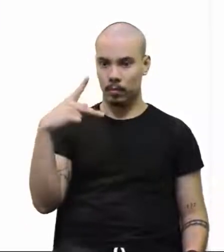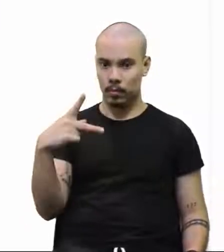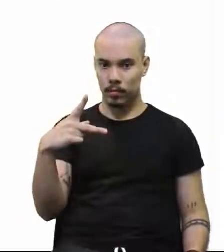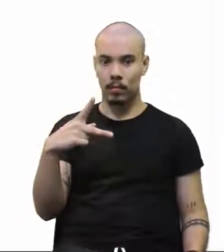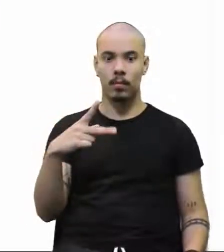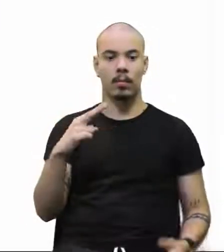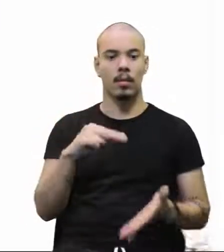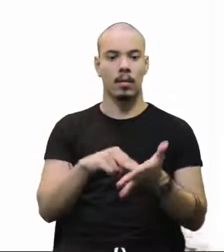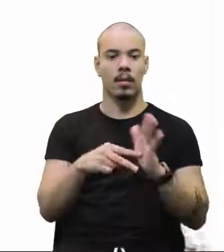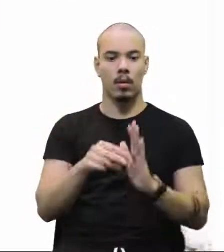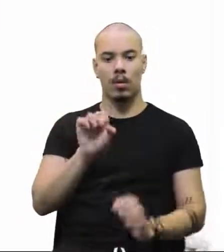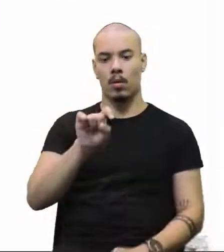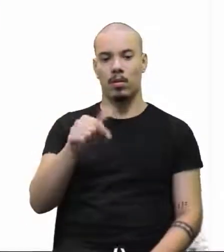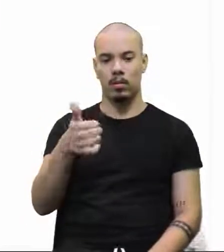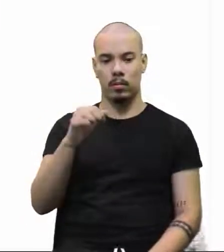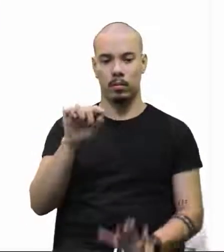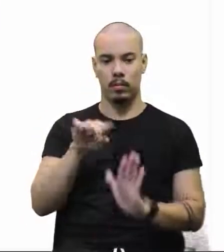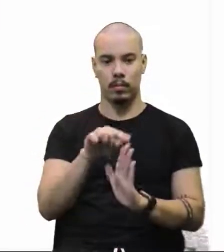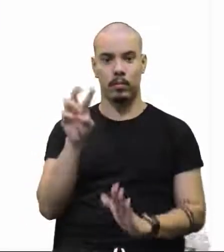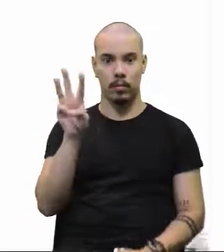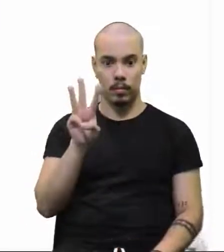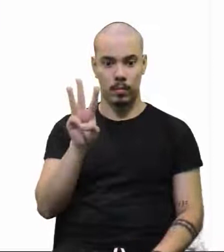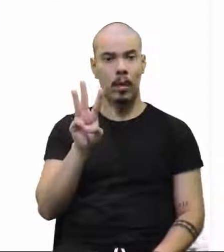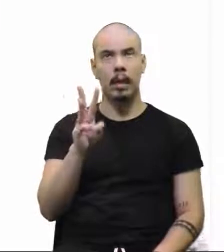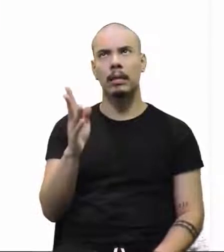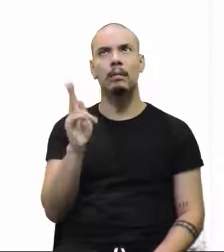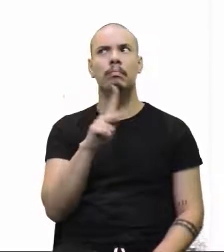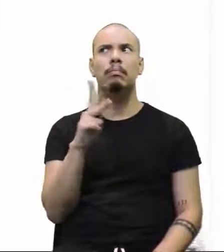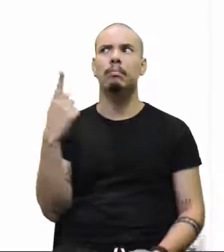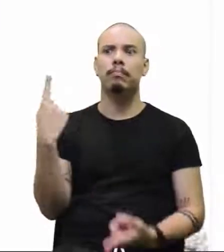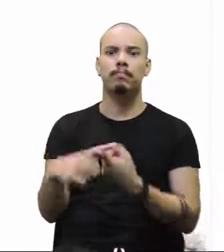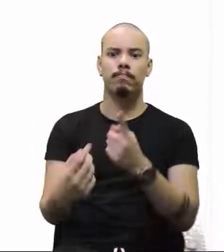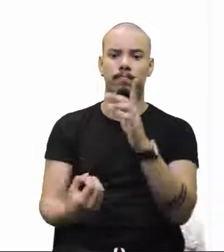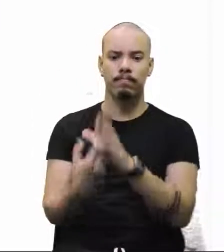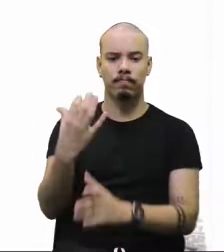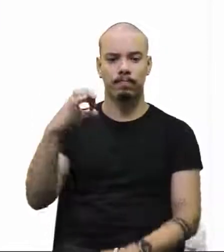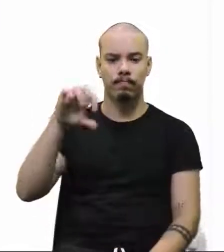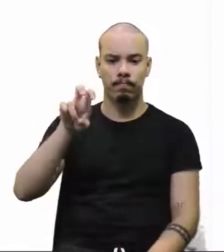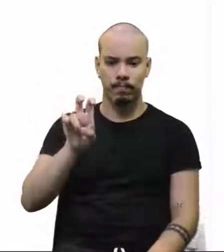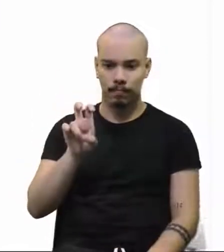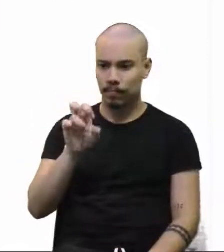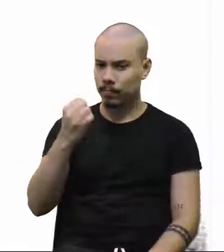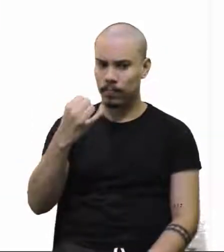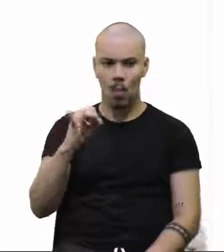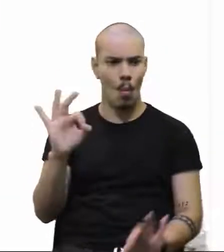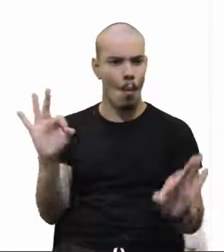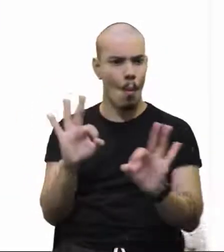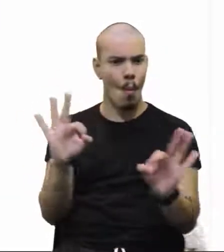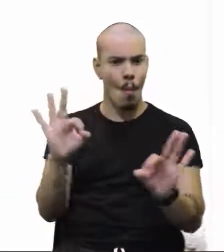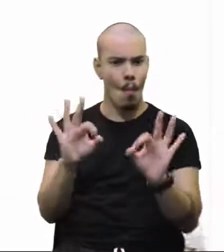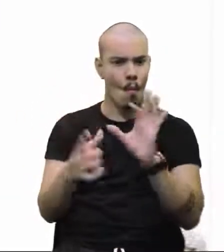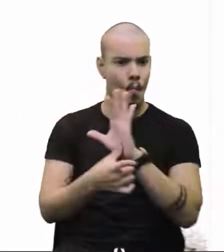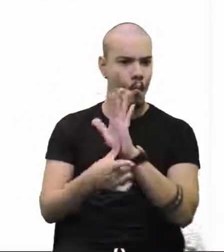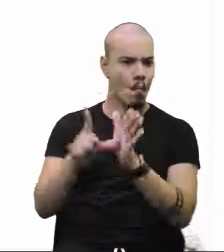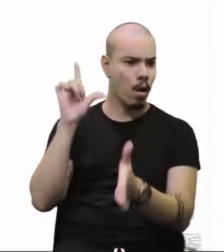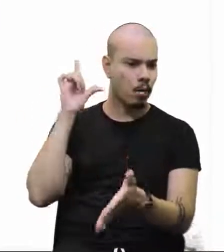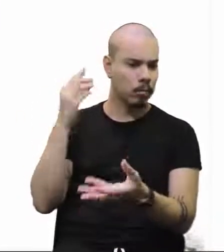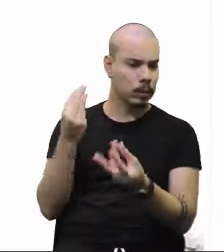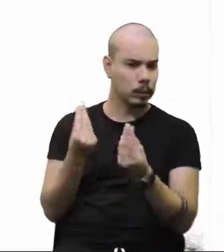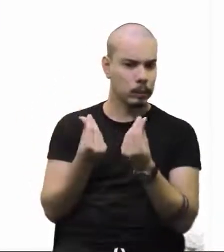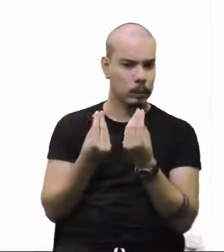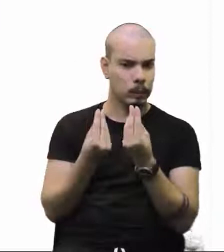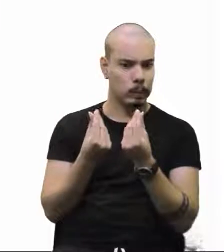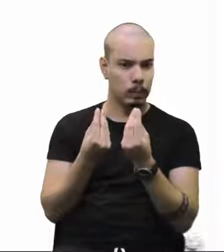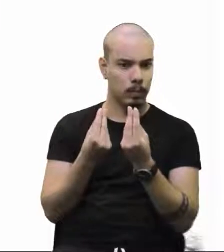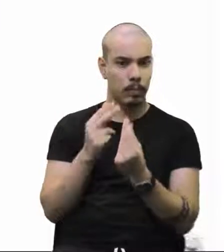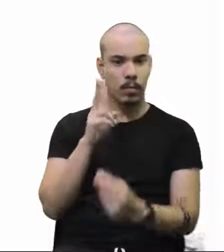é 8 vezes 10 a menos 3. Aí, professor, mas por que apareceu 95 se não tinha isso lá atrás? Só